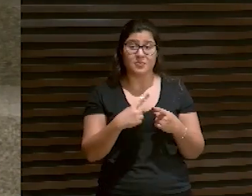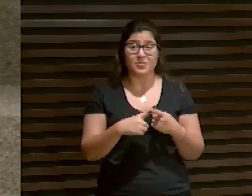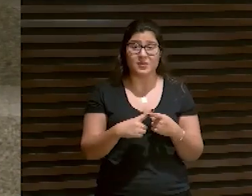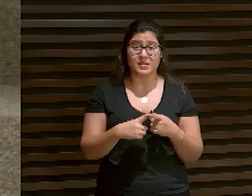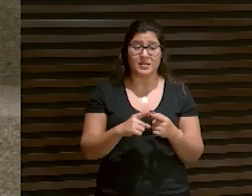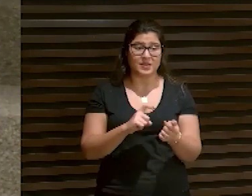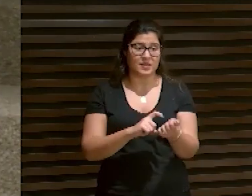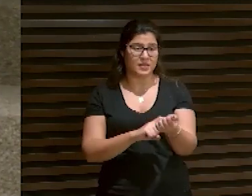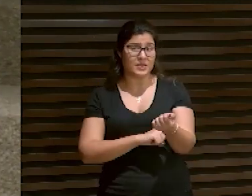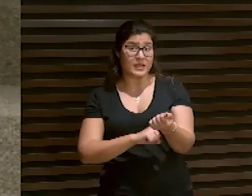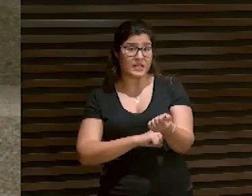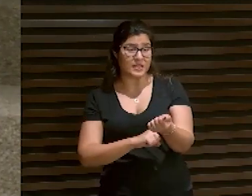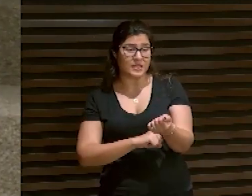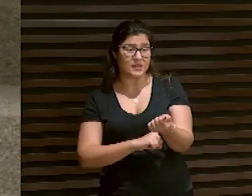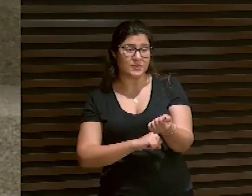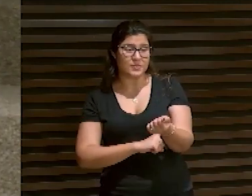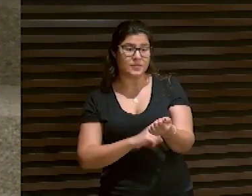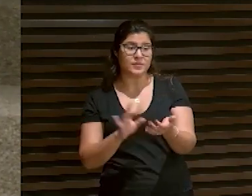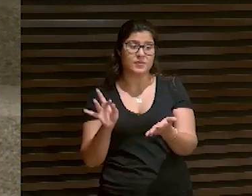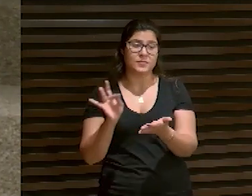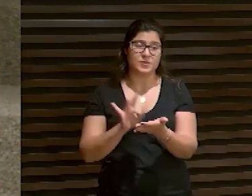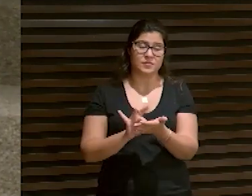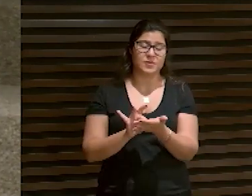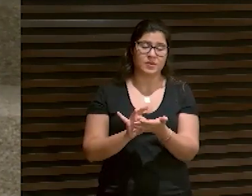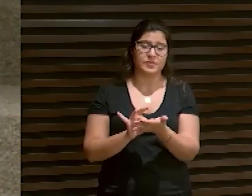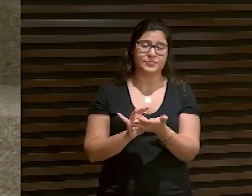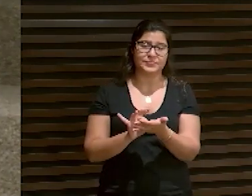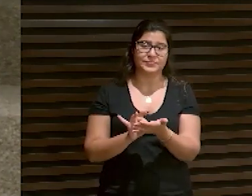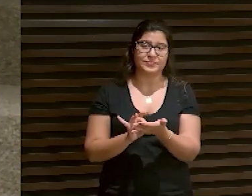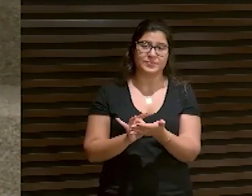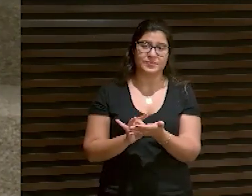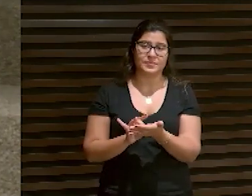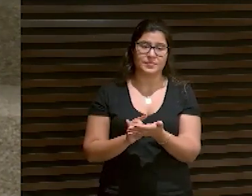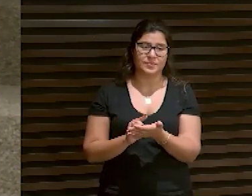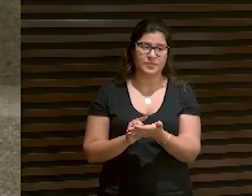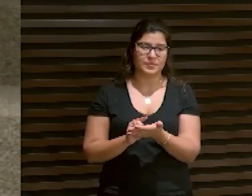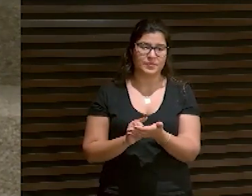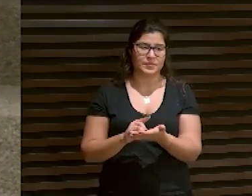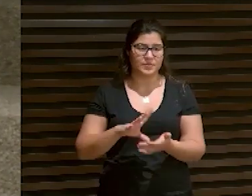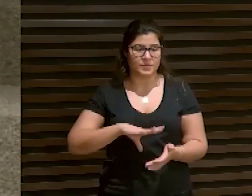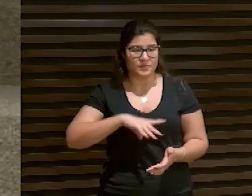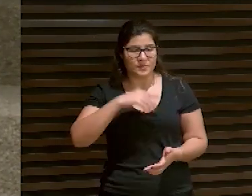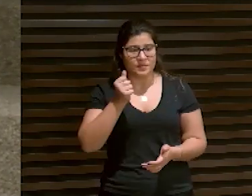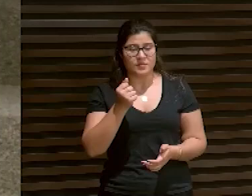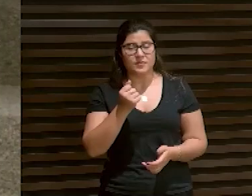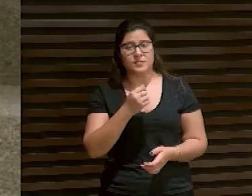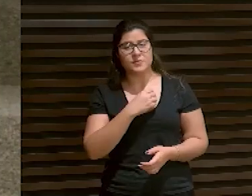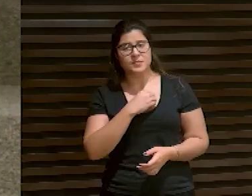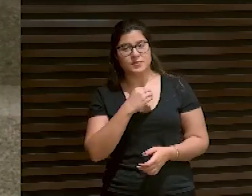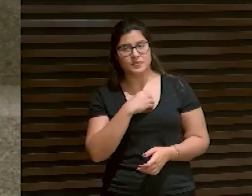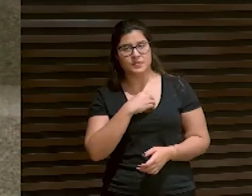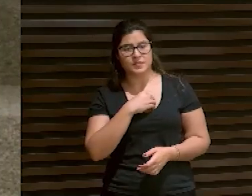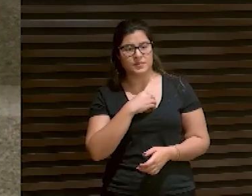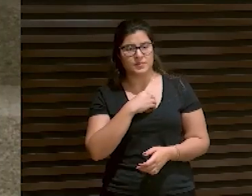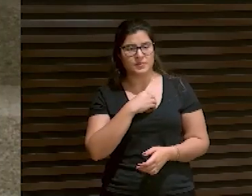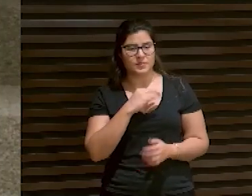temos que ser sinceros um com o outro. A ira é um pecado contra o qual todos os cristãos, todo ser humano luta